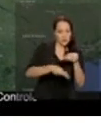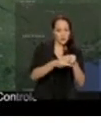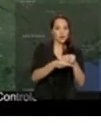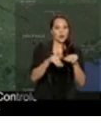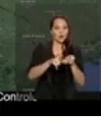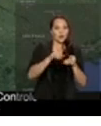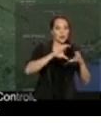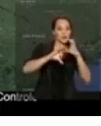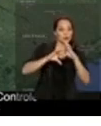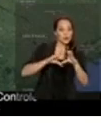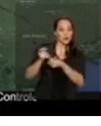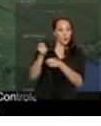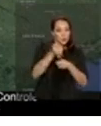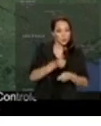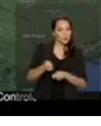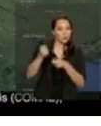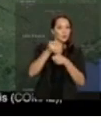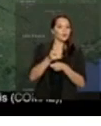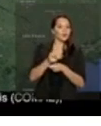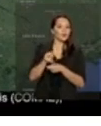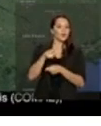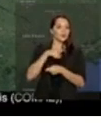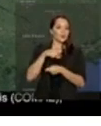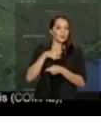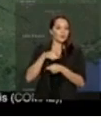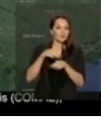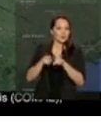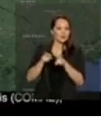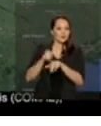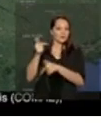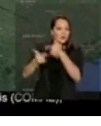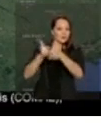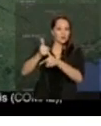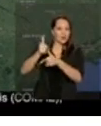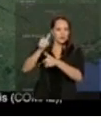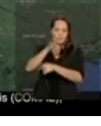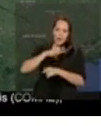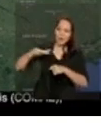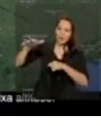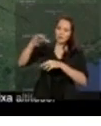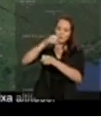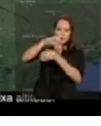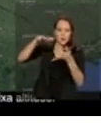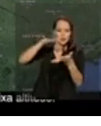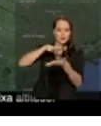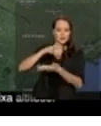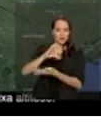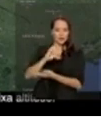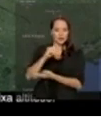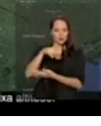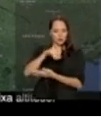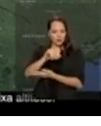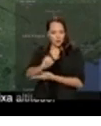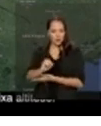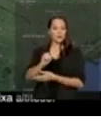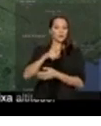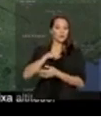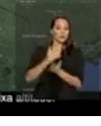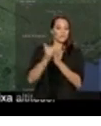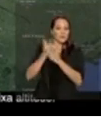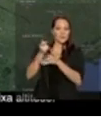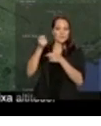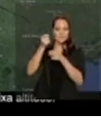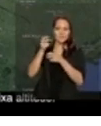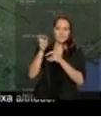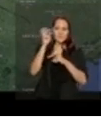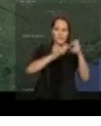de comando e controle que permeia o SINDACTAS e o Comando de Operações Aeroespaciais, COMAI, aumentando a vigilância de voos em